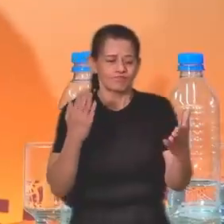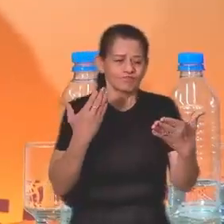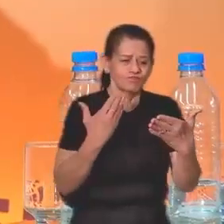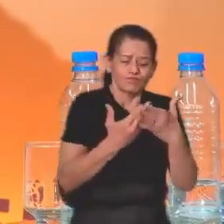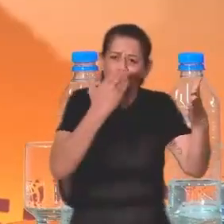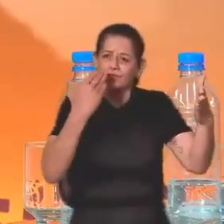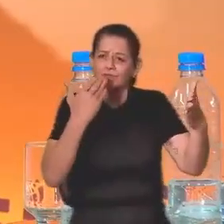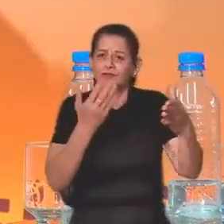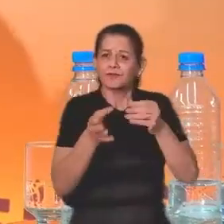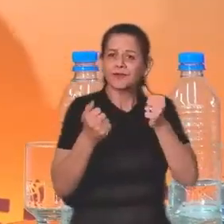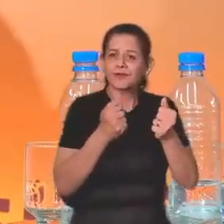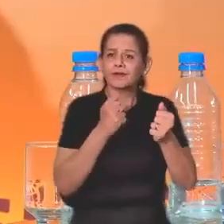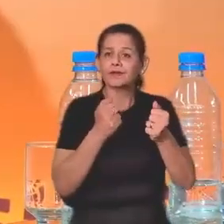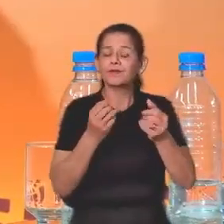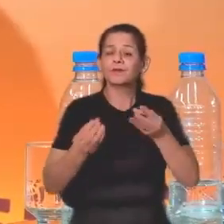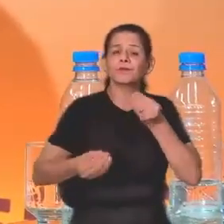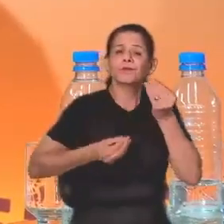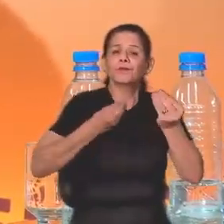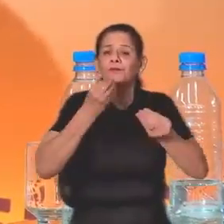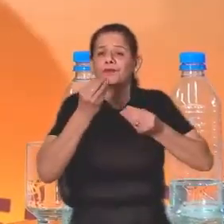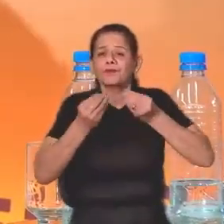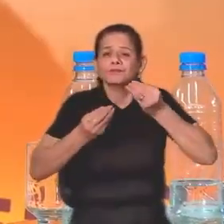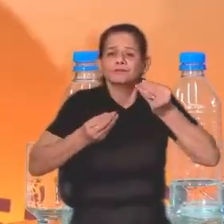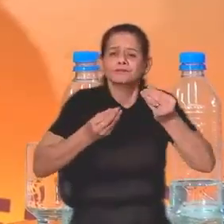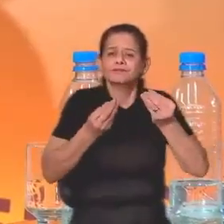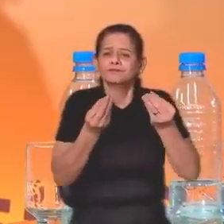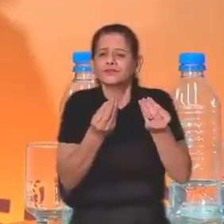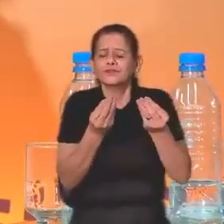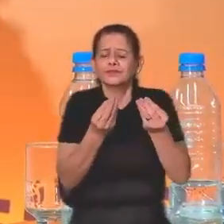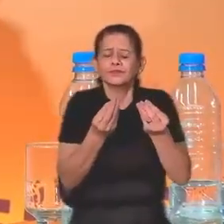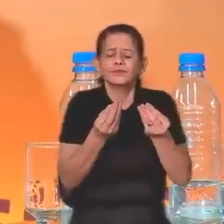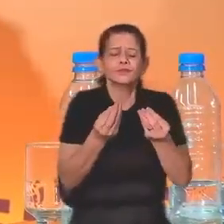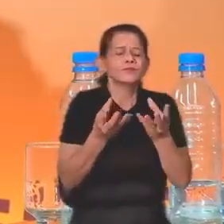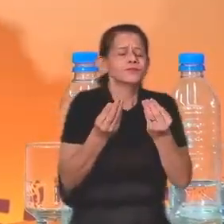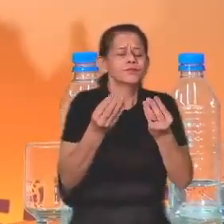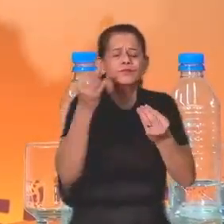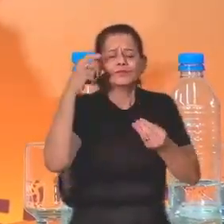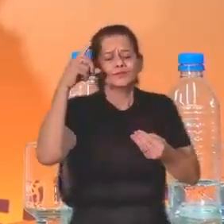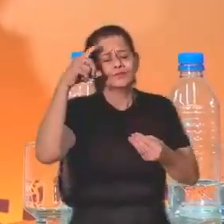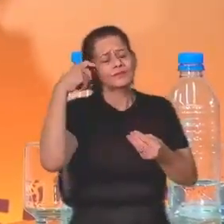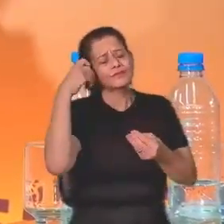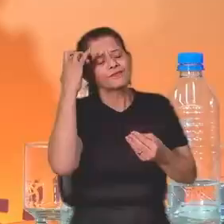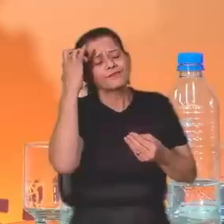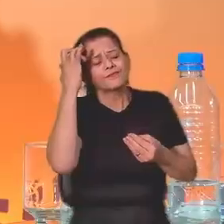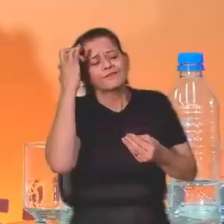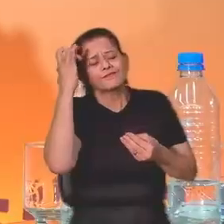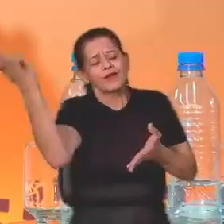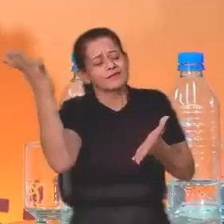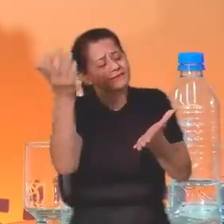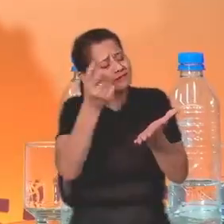assim, de como é tão fácil a escrita,